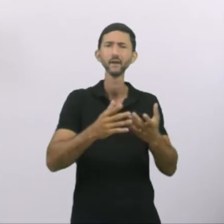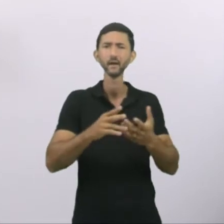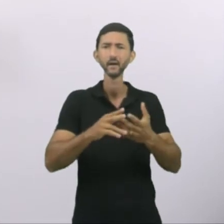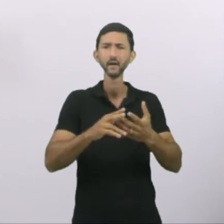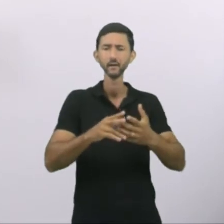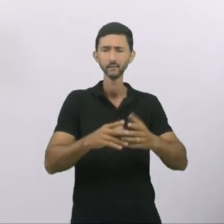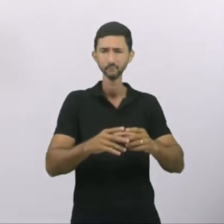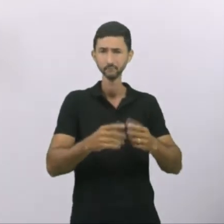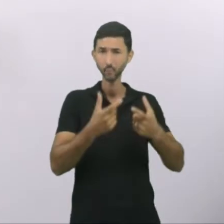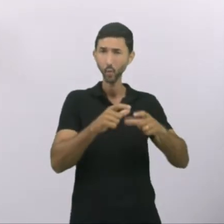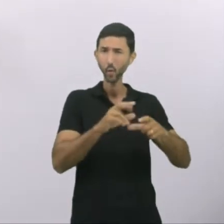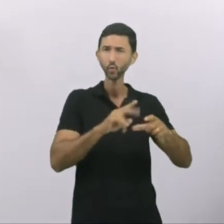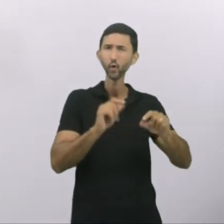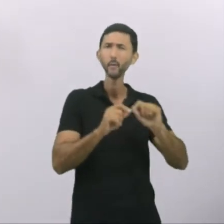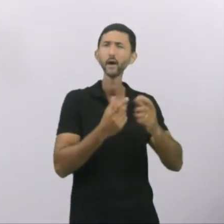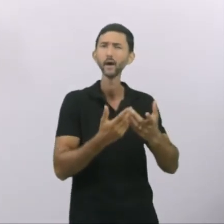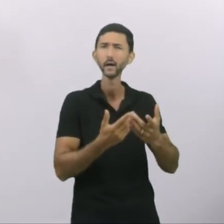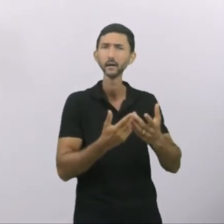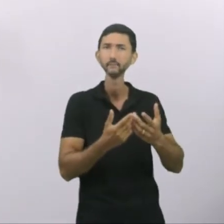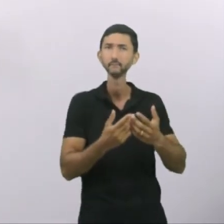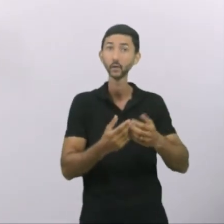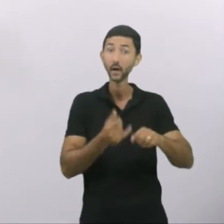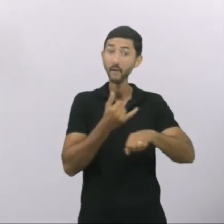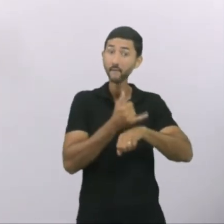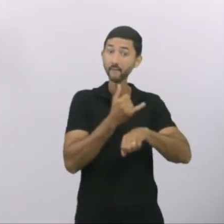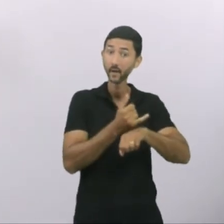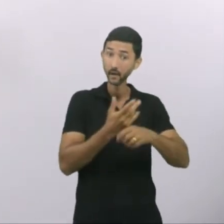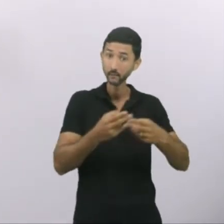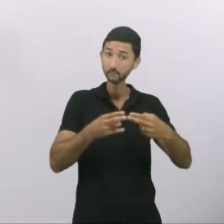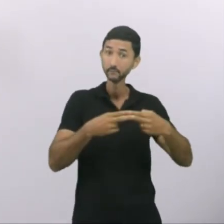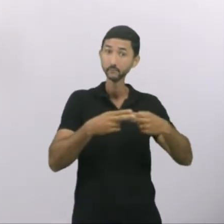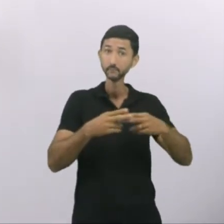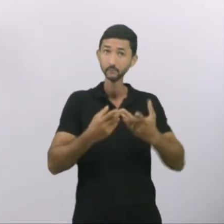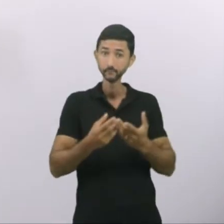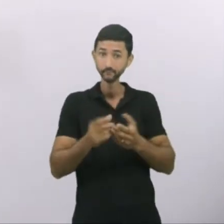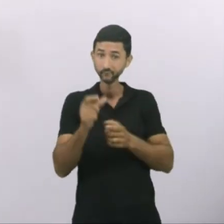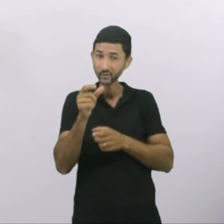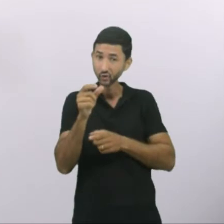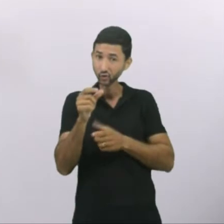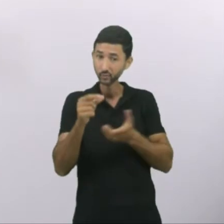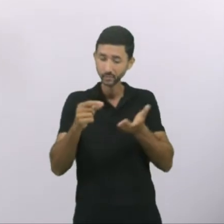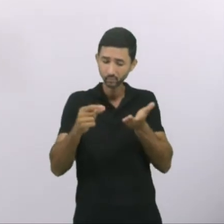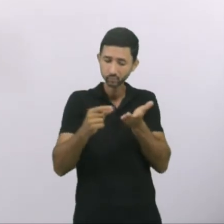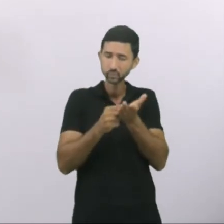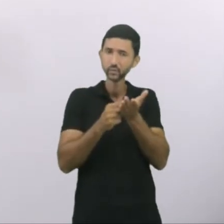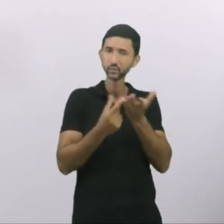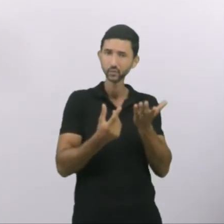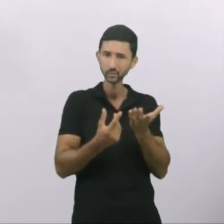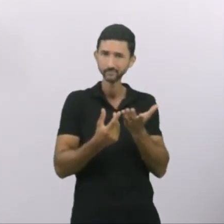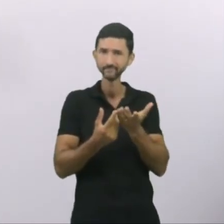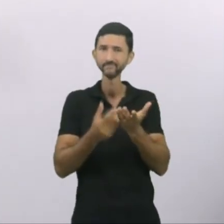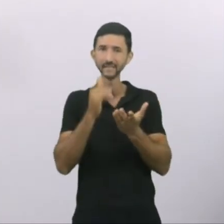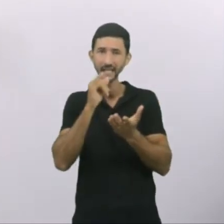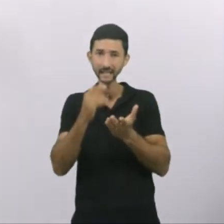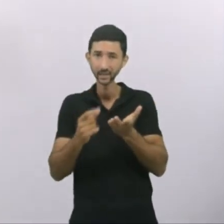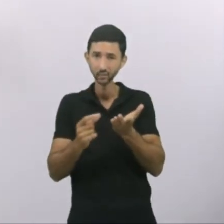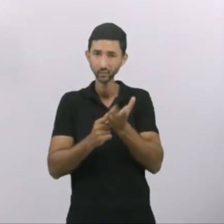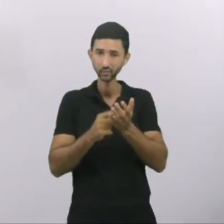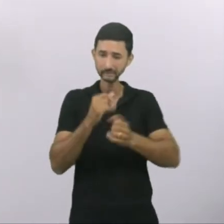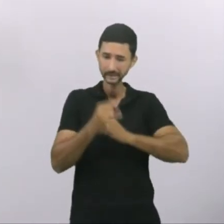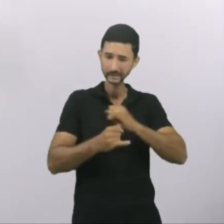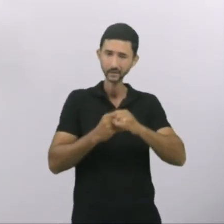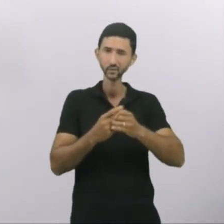Silício porque o silício era e é muito usado em chips, na microeletrônica, na eletrônica ligada à